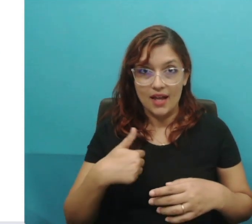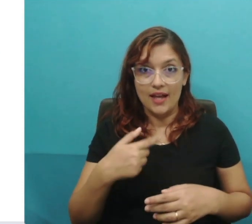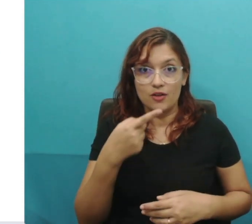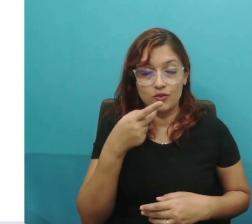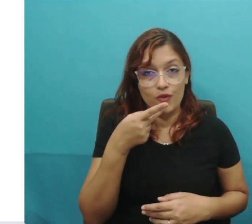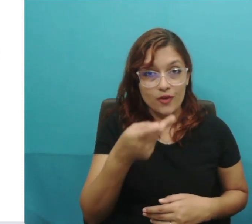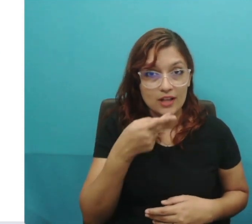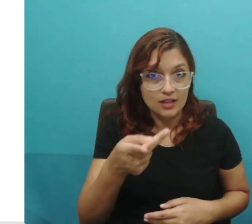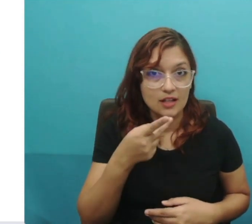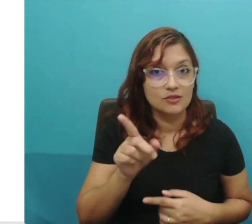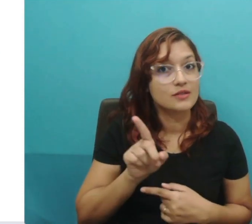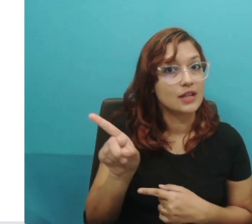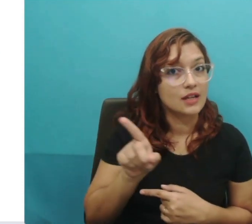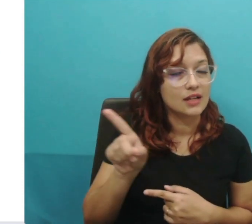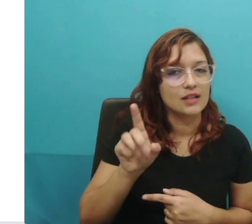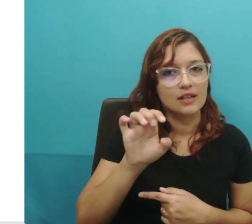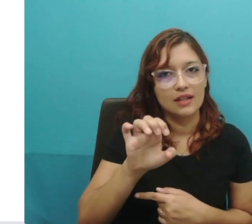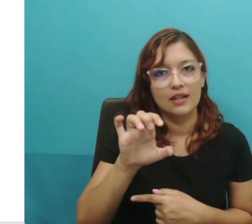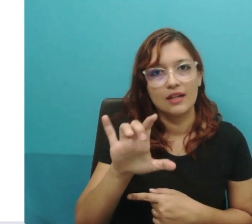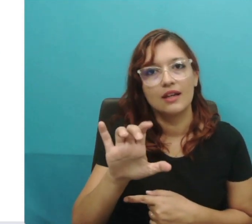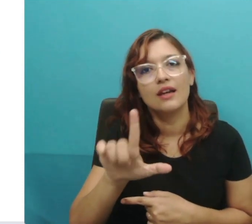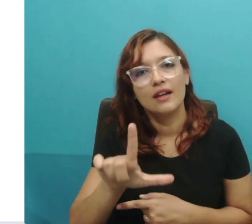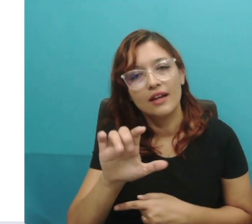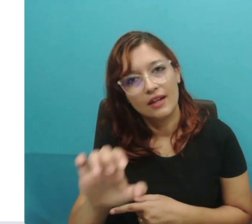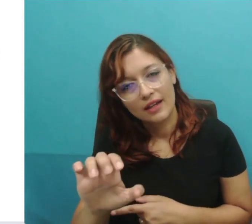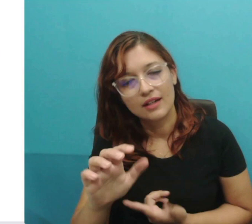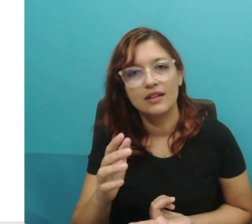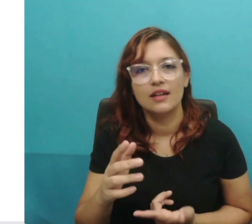Onde ele estacionou o carro dele.